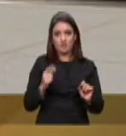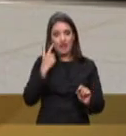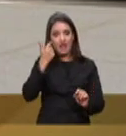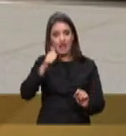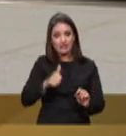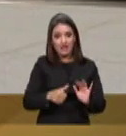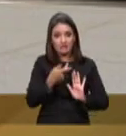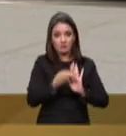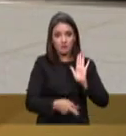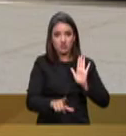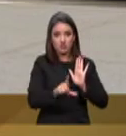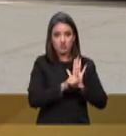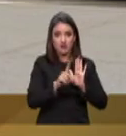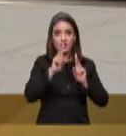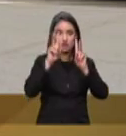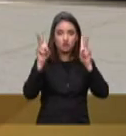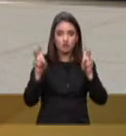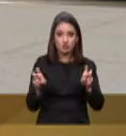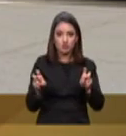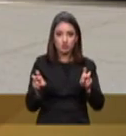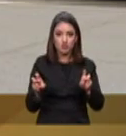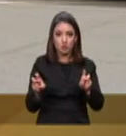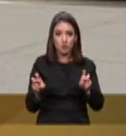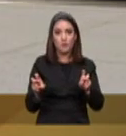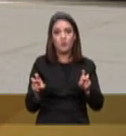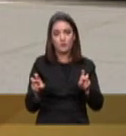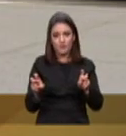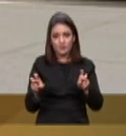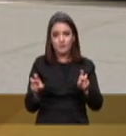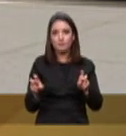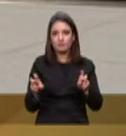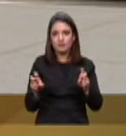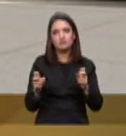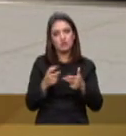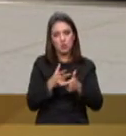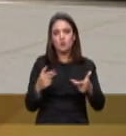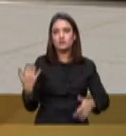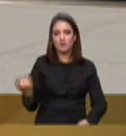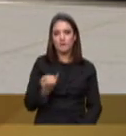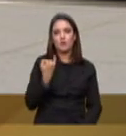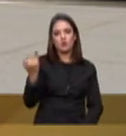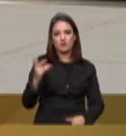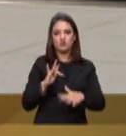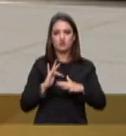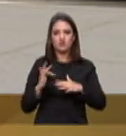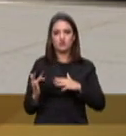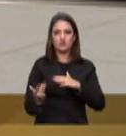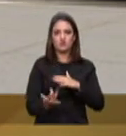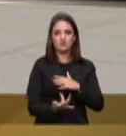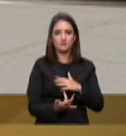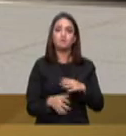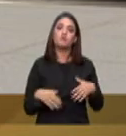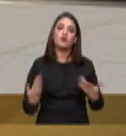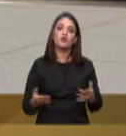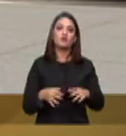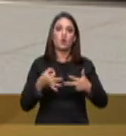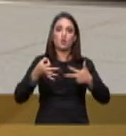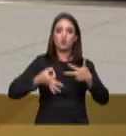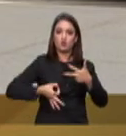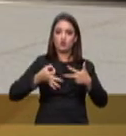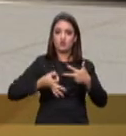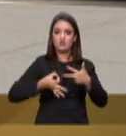análise de projeto de lei que trata exatamente desses temas tão importantes das redes sociais. E o Poder